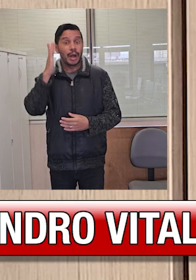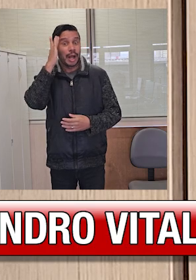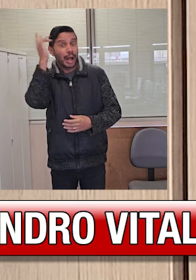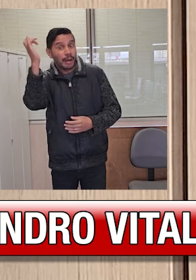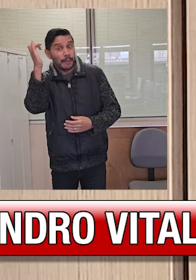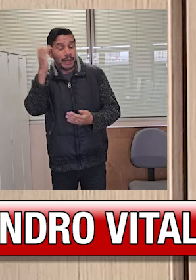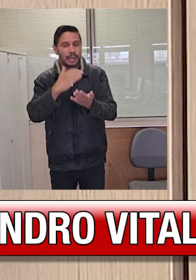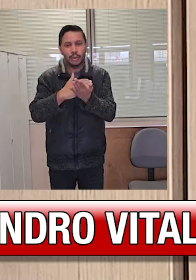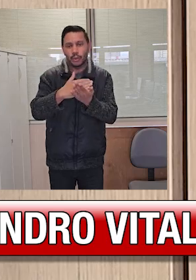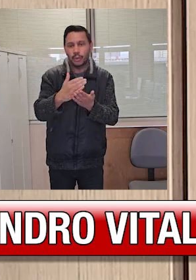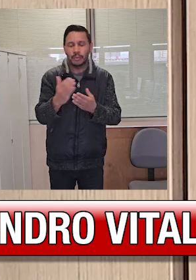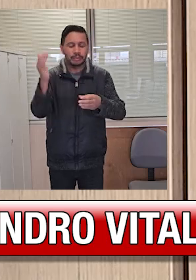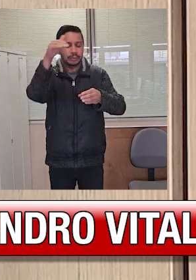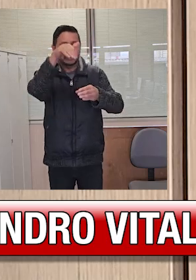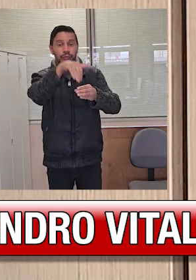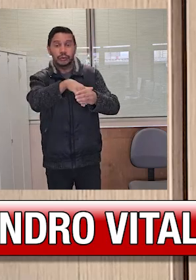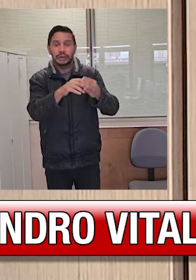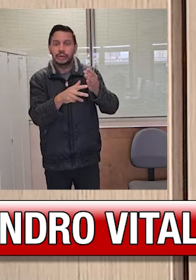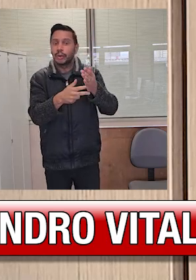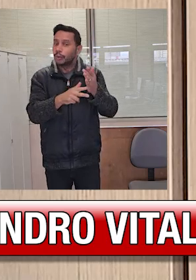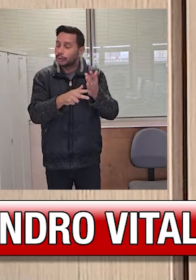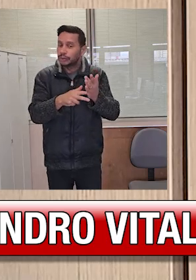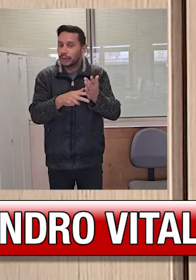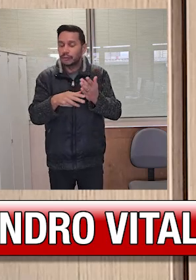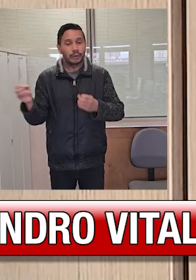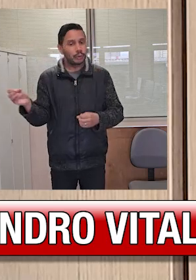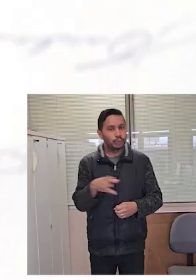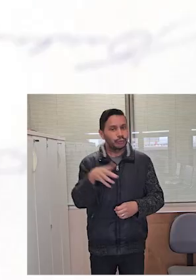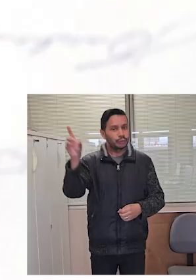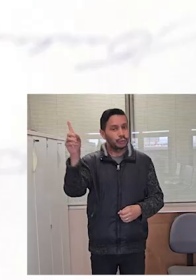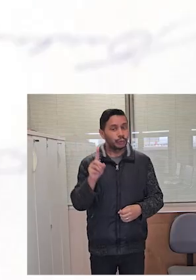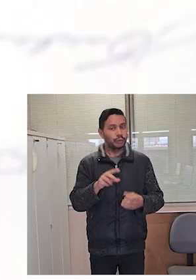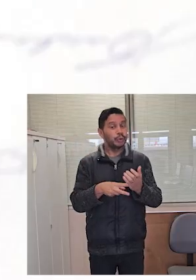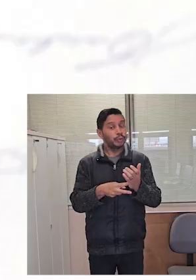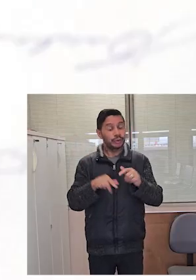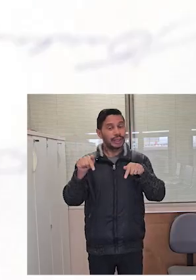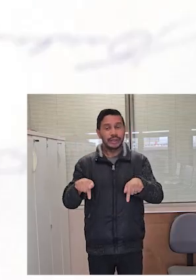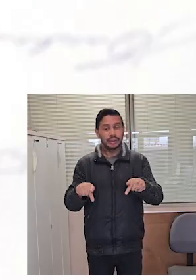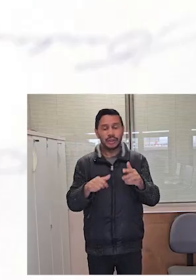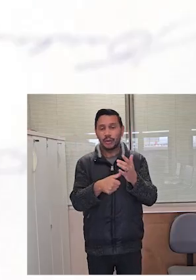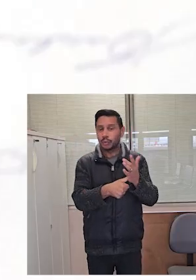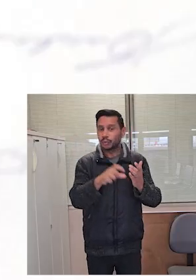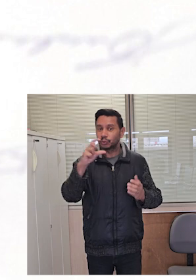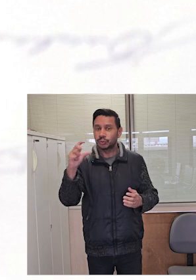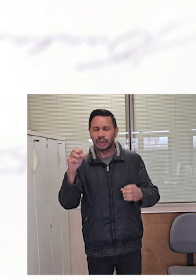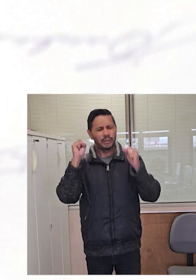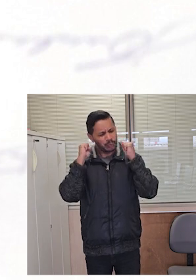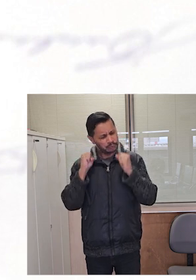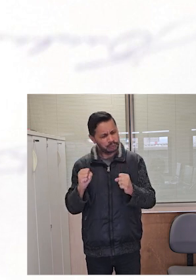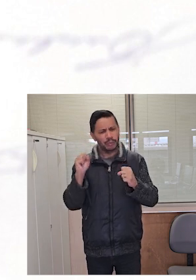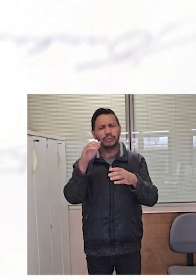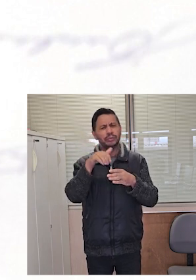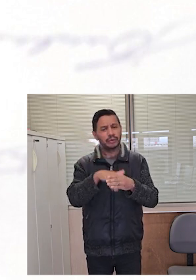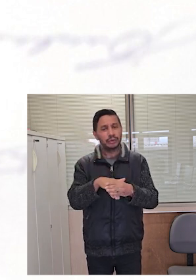E amanhã começam as eleições sindicais que vão definir a nova diretoria do sindicato. Sócios e sócias podem e devem